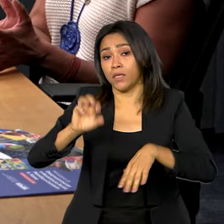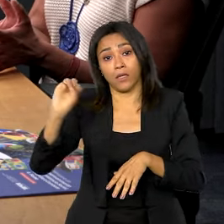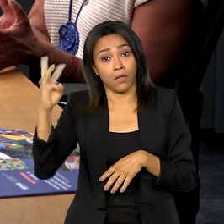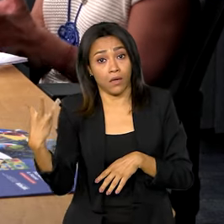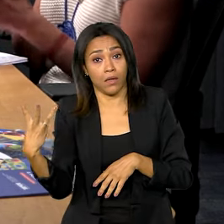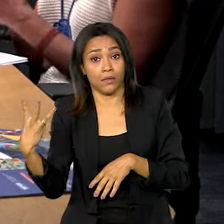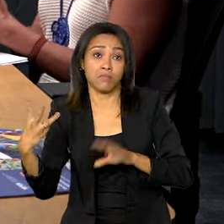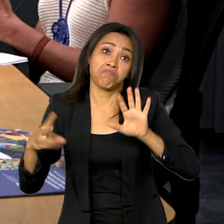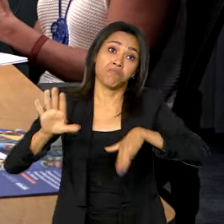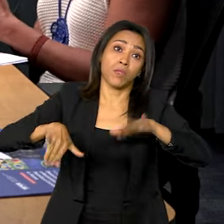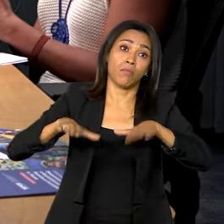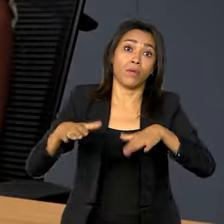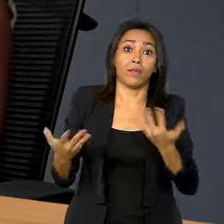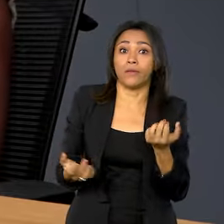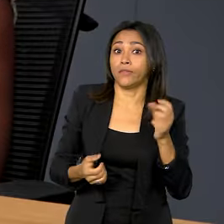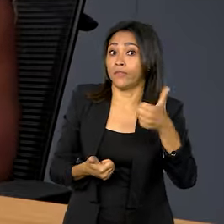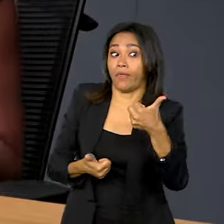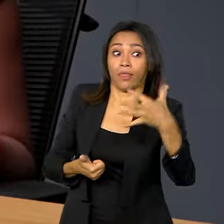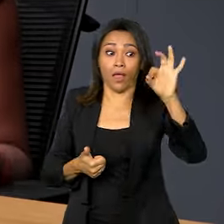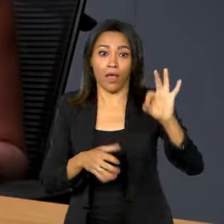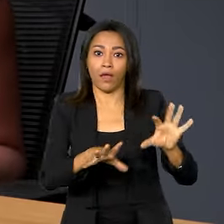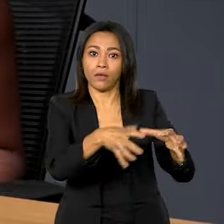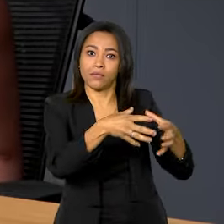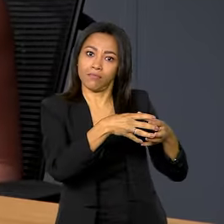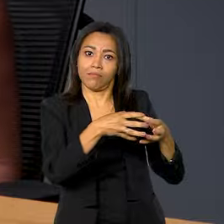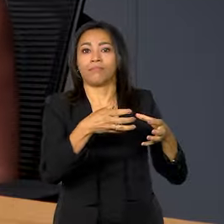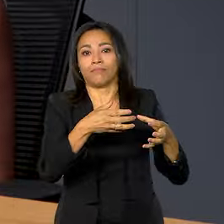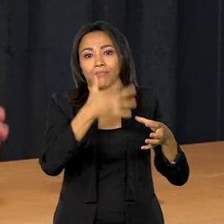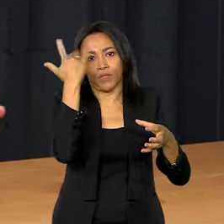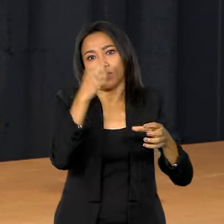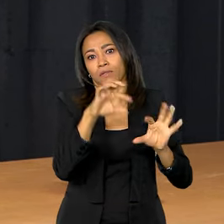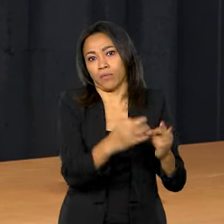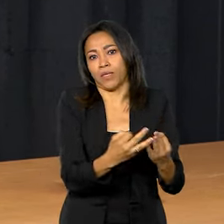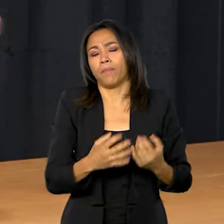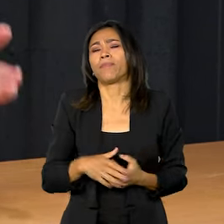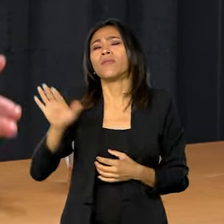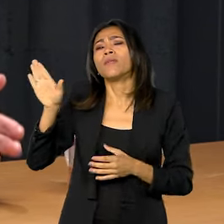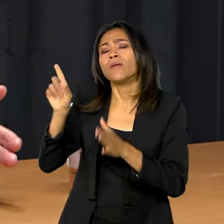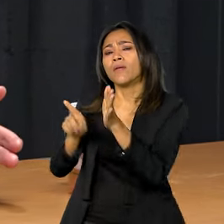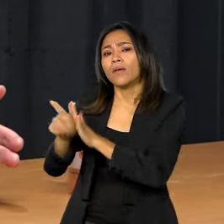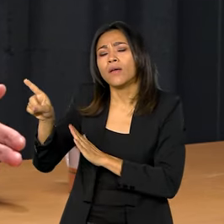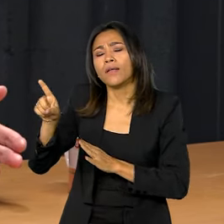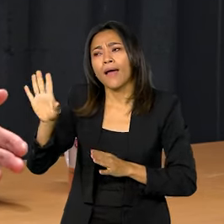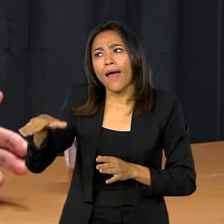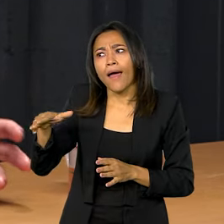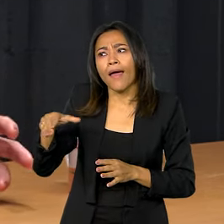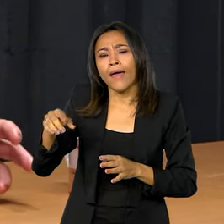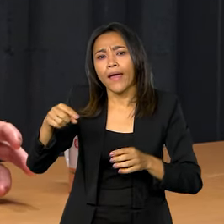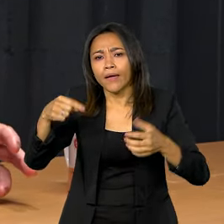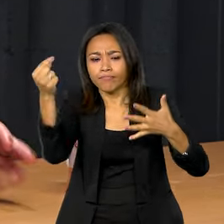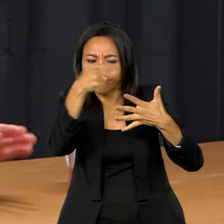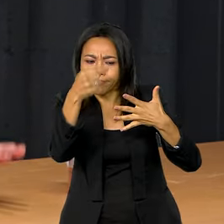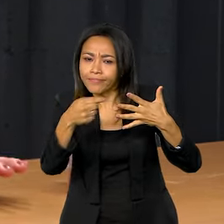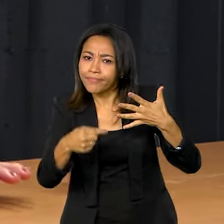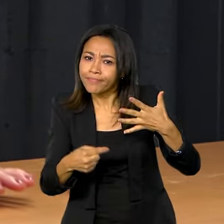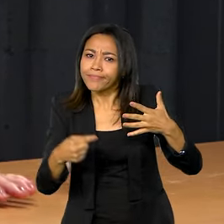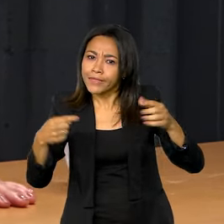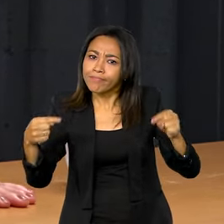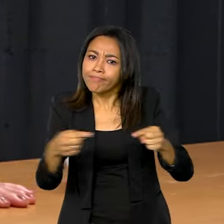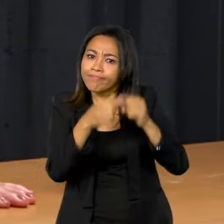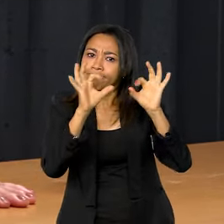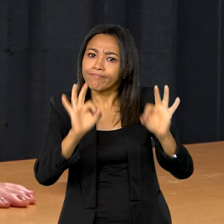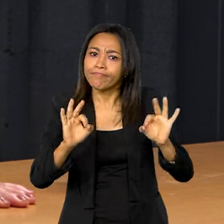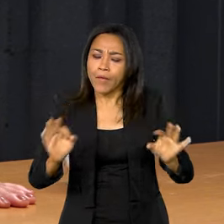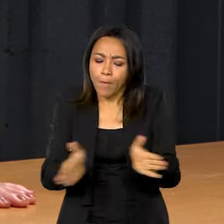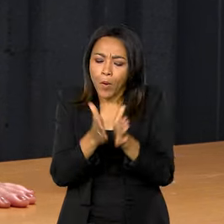de três pessoas ou se é uma família de 10 pessoas secretária são elegíveis ao programa Bolsa Família as famílias em situação de